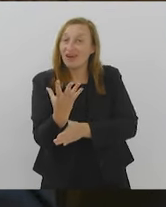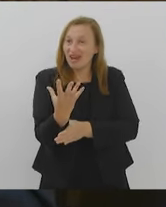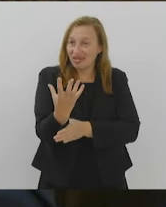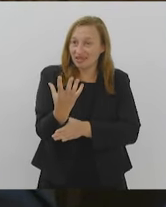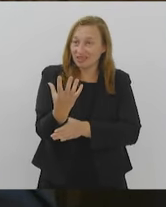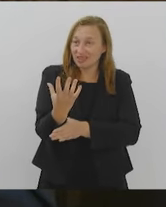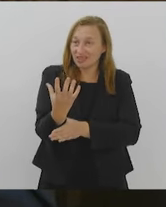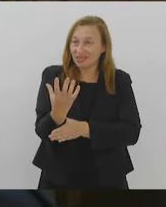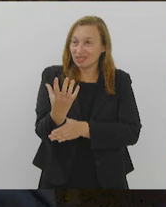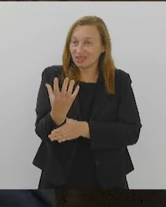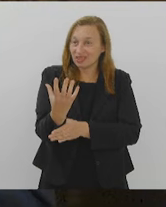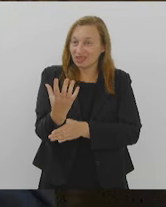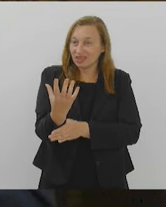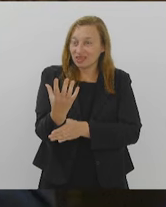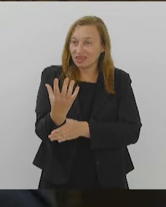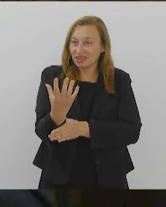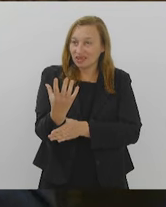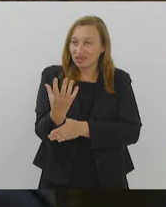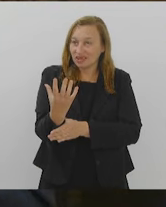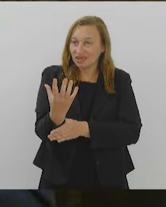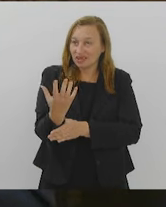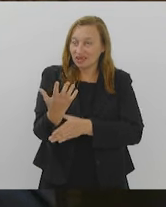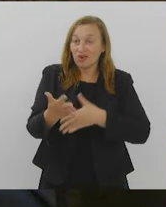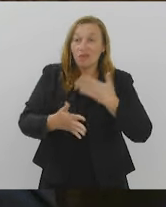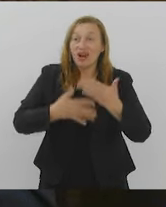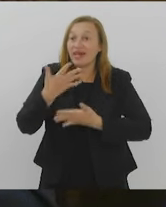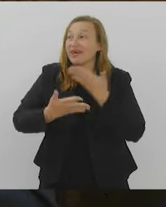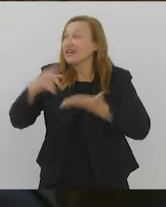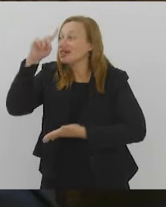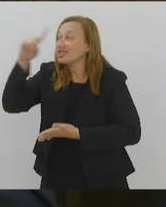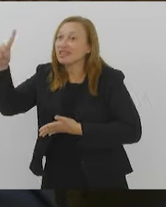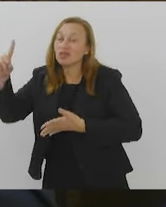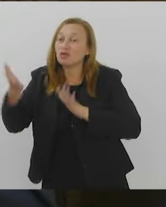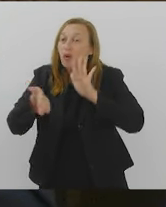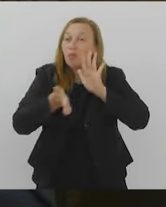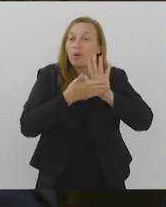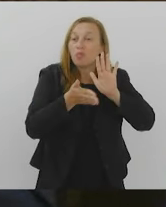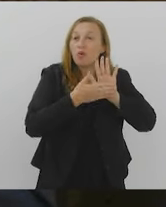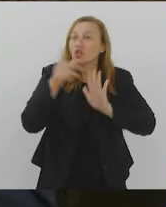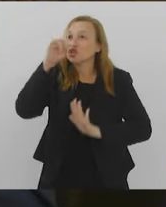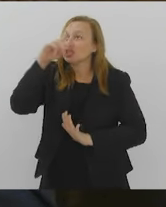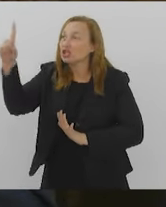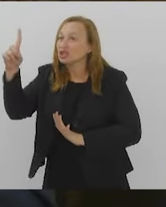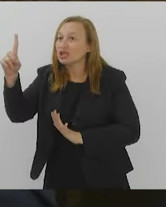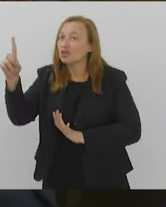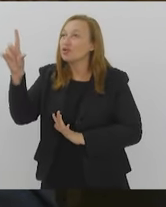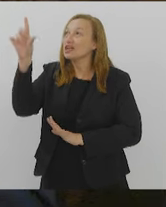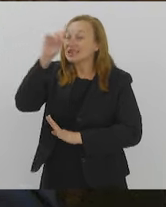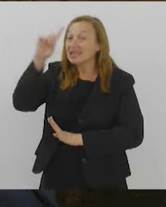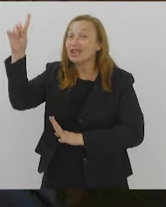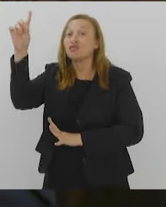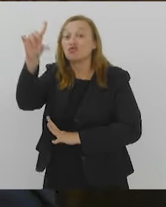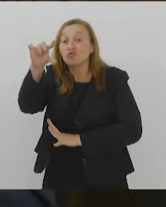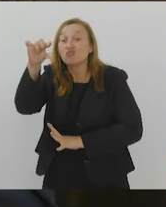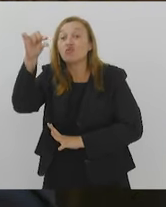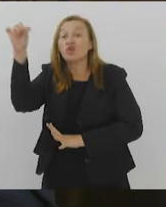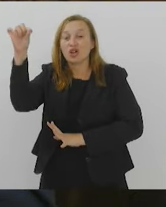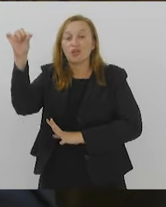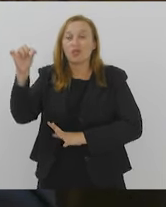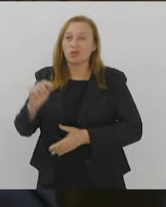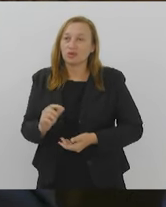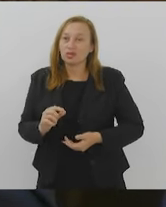no coração de Deus. Foi o propósito de Deus, foi Ele que estabeleceu